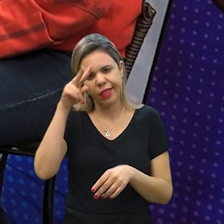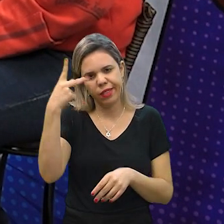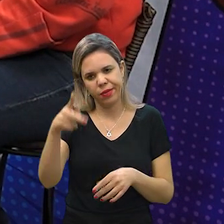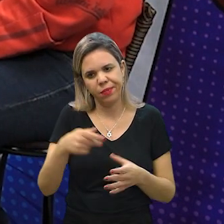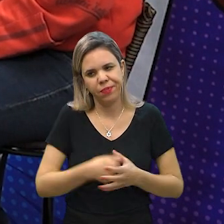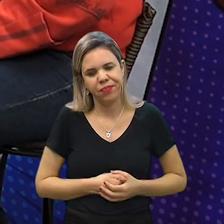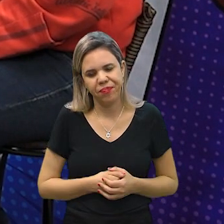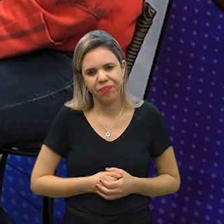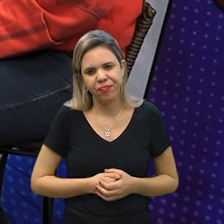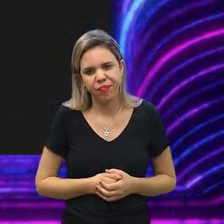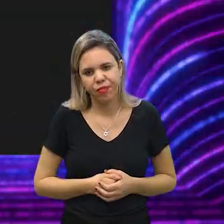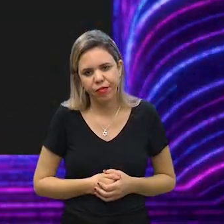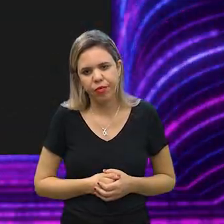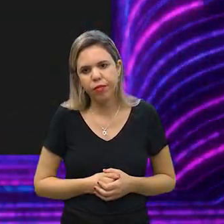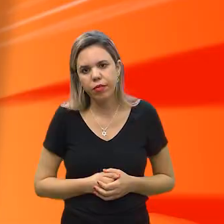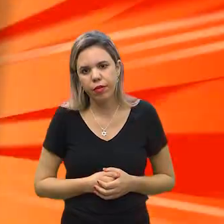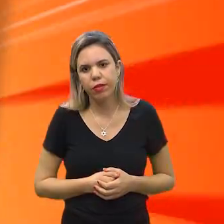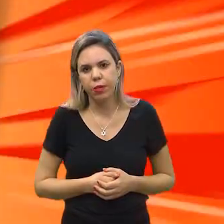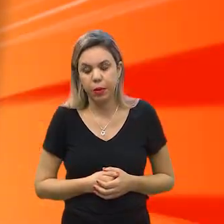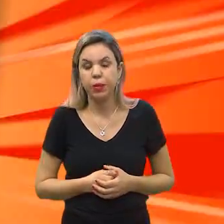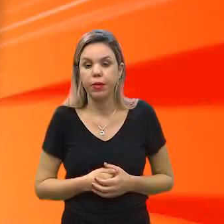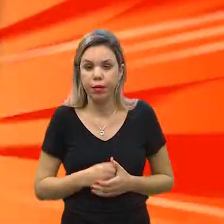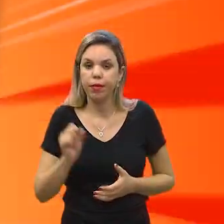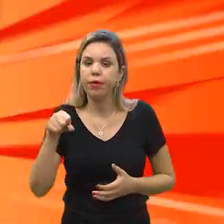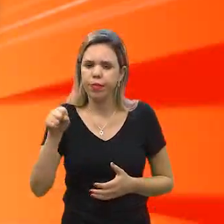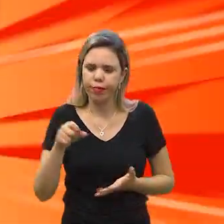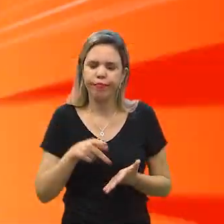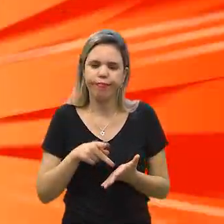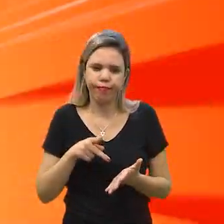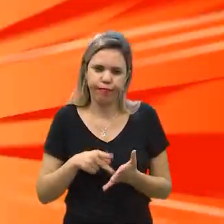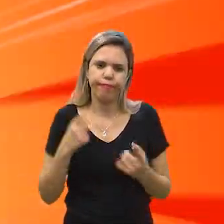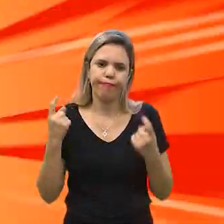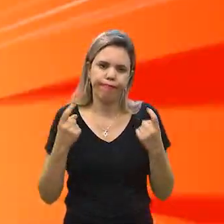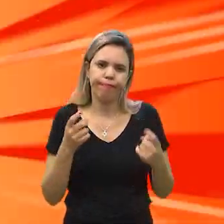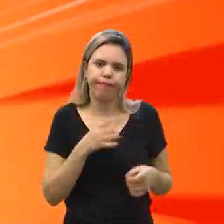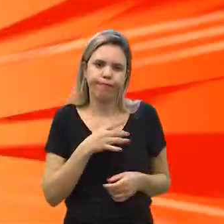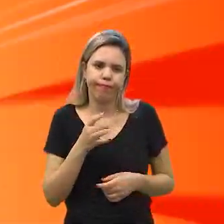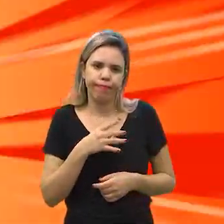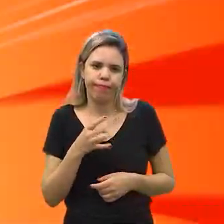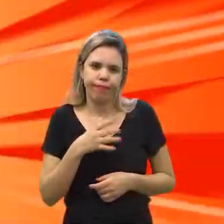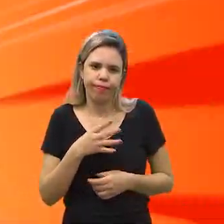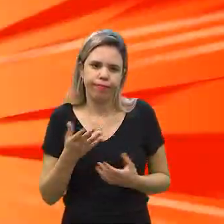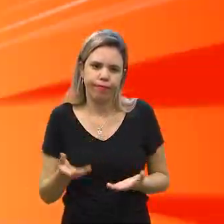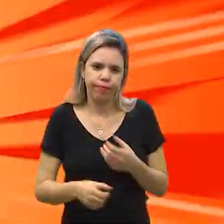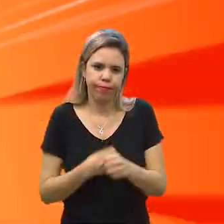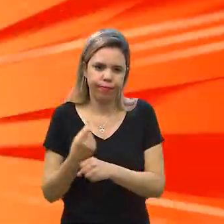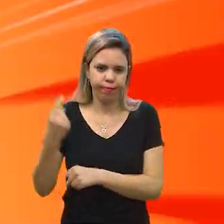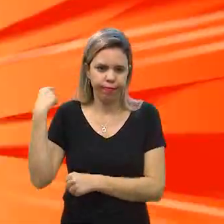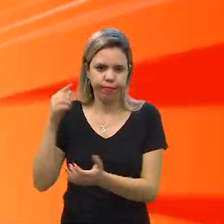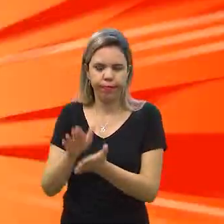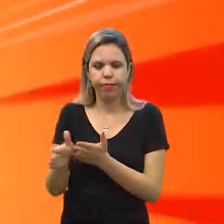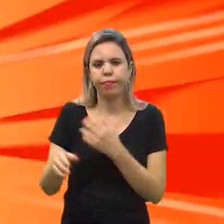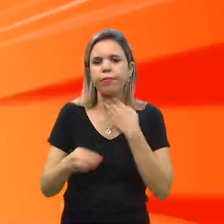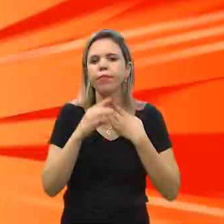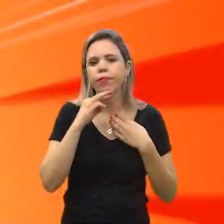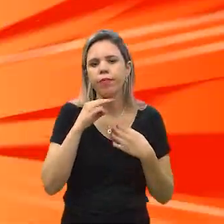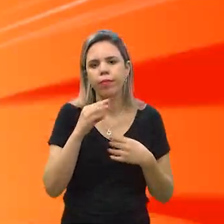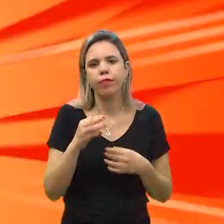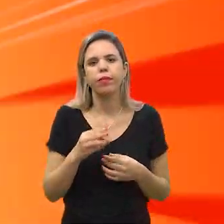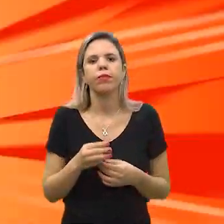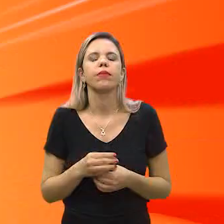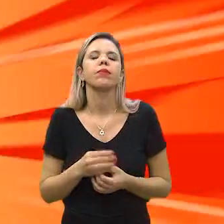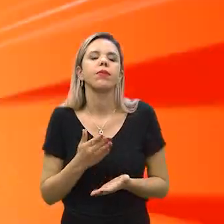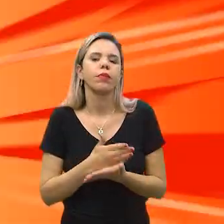história? Eu fiquei com bastante medo, sim, e esse que eu publiquei ano passado, em março, foi na